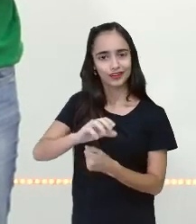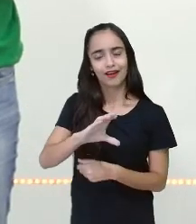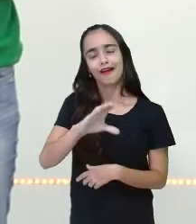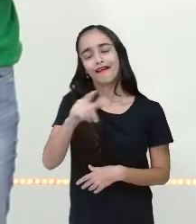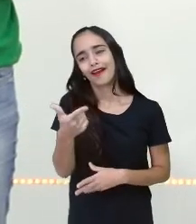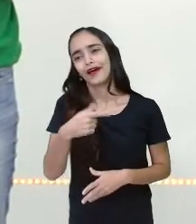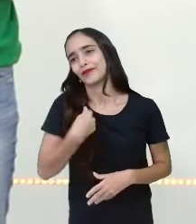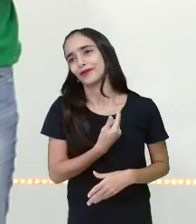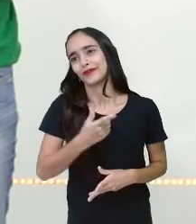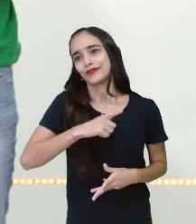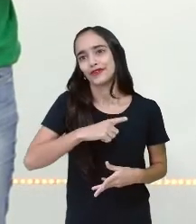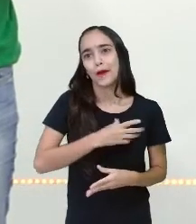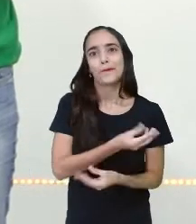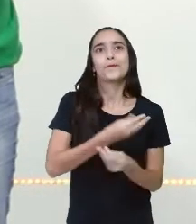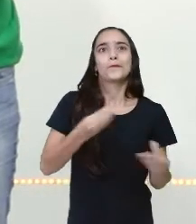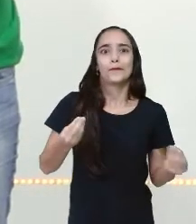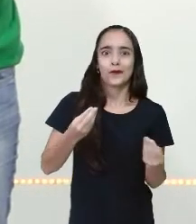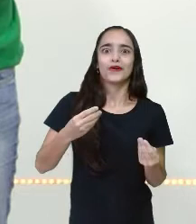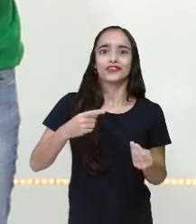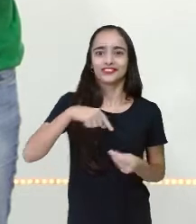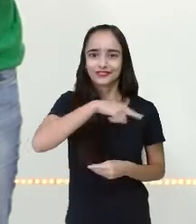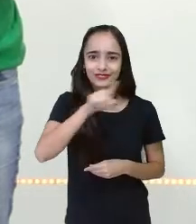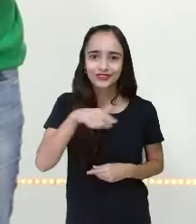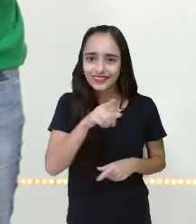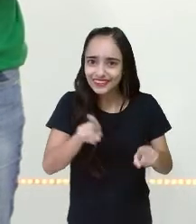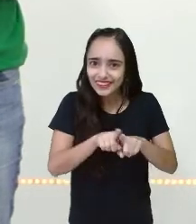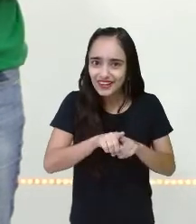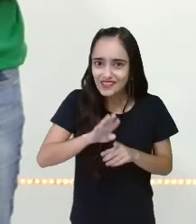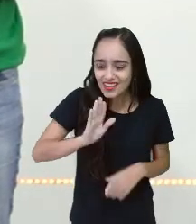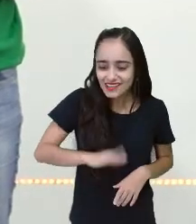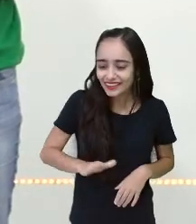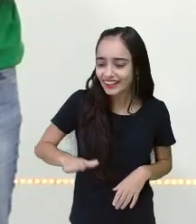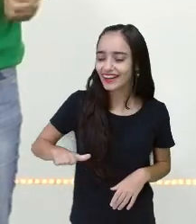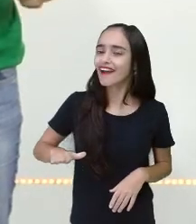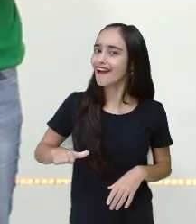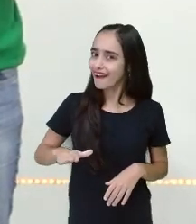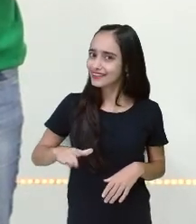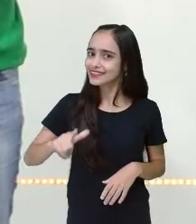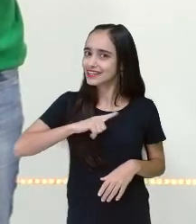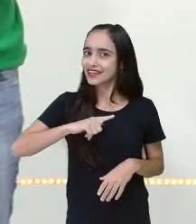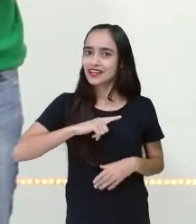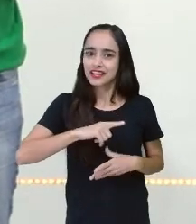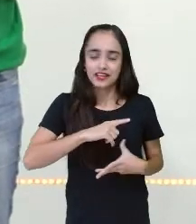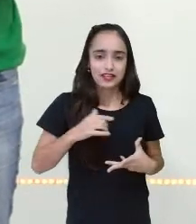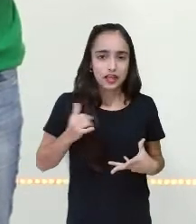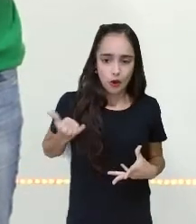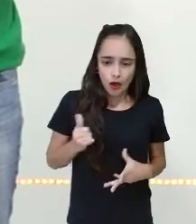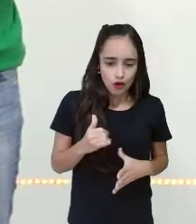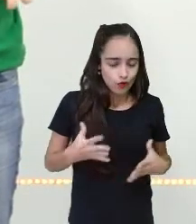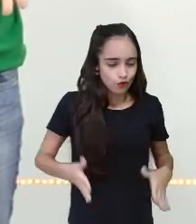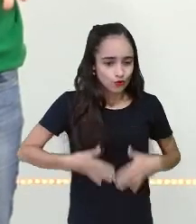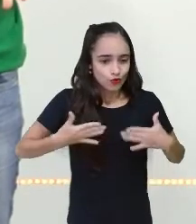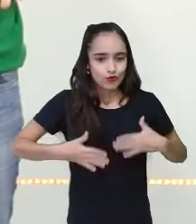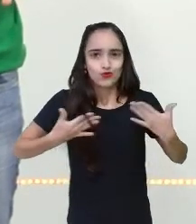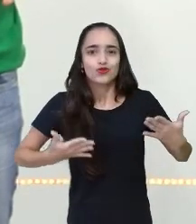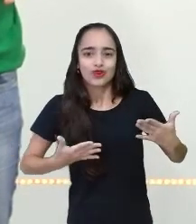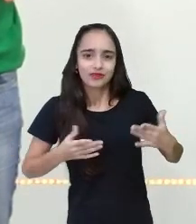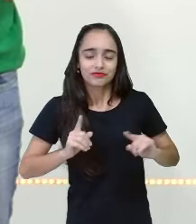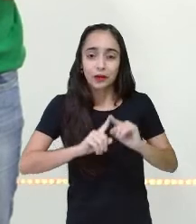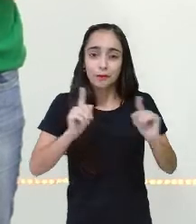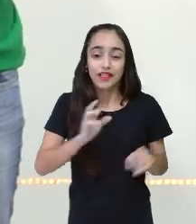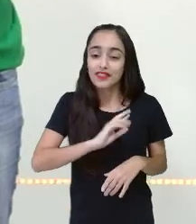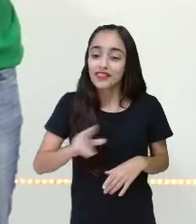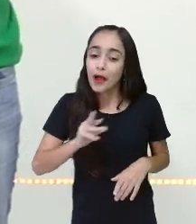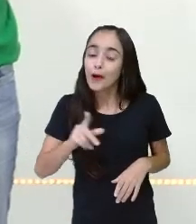tem de sobra, né? Principalmente vocês que são crianças, que são pré-adolescentes, tem aquela disposição, mas a gente não está falando sobre essa